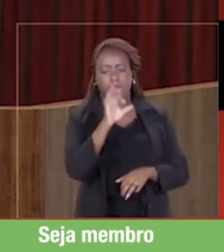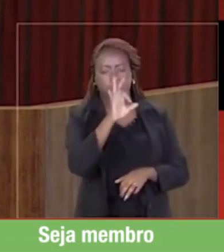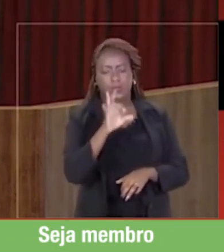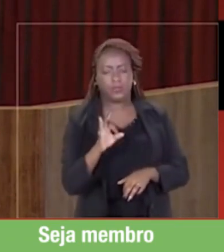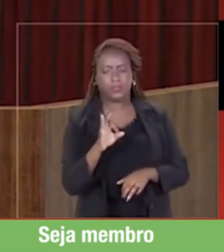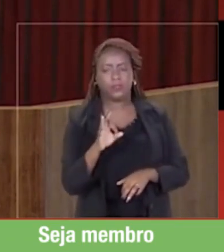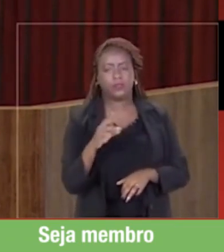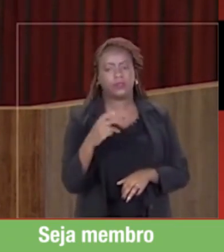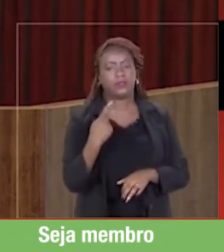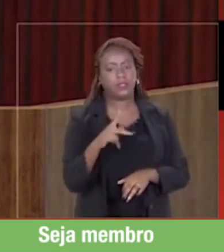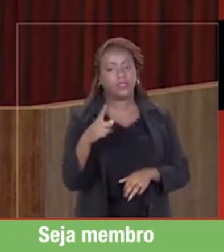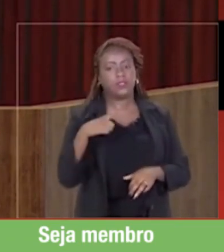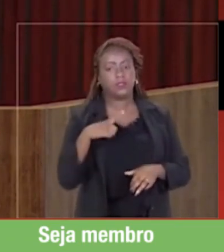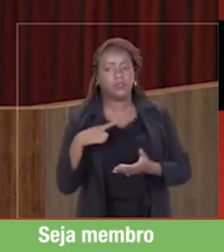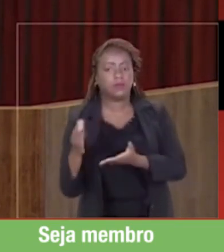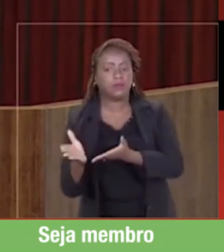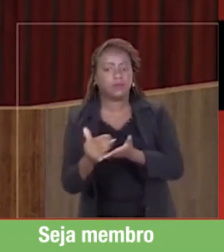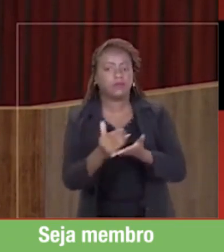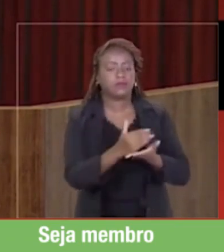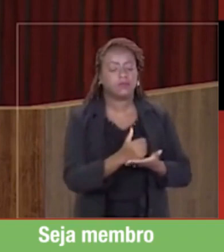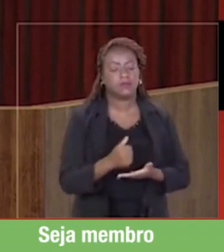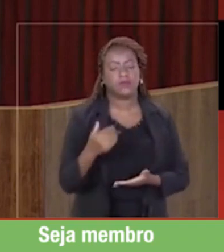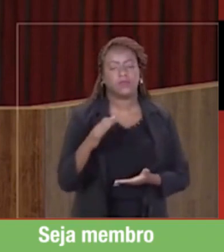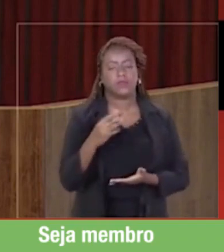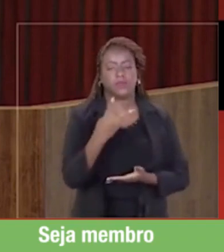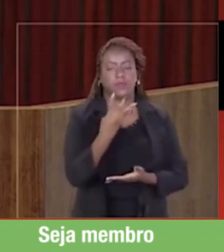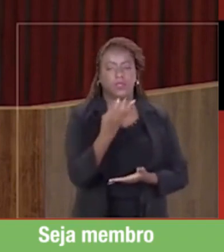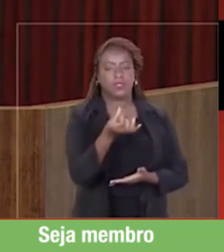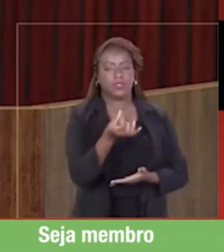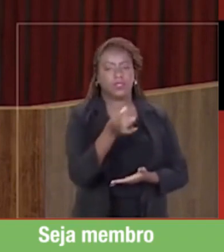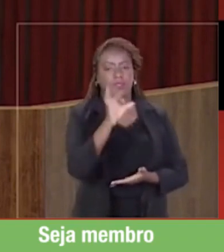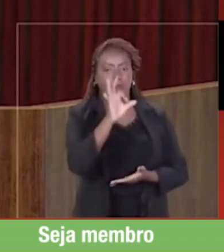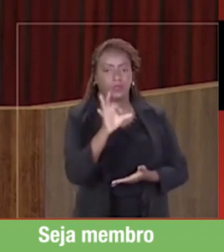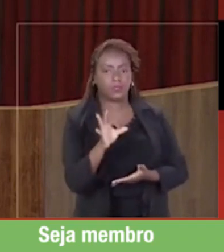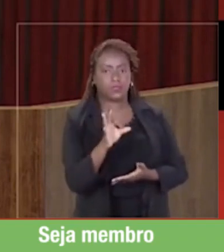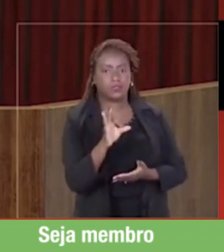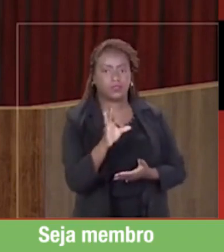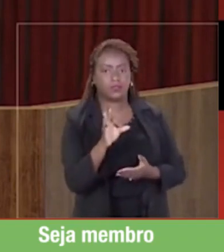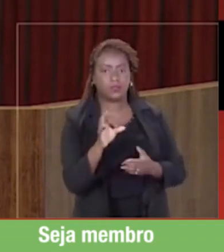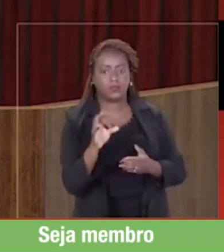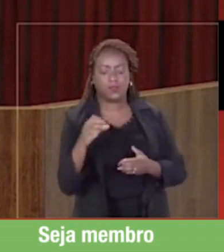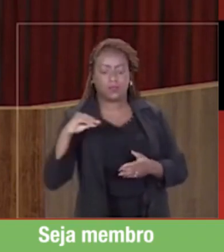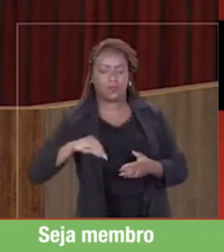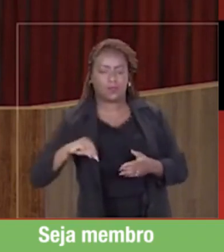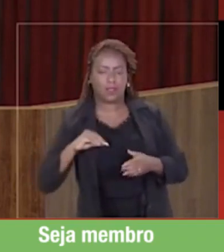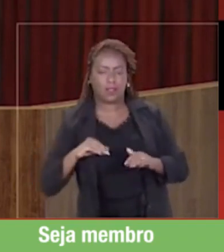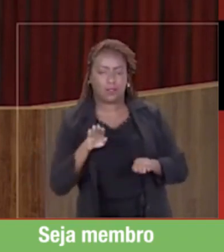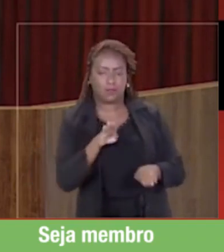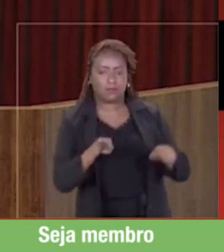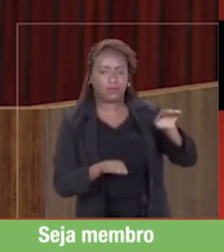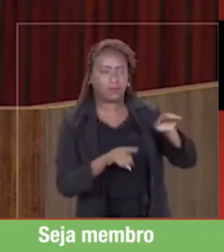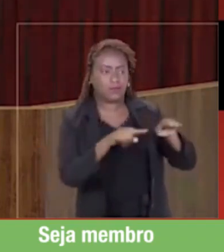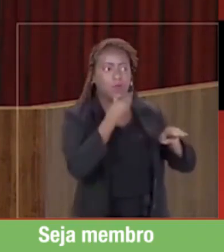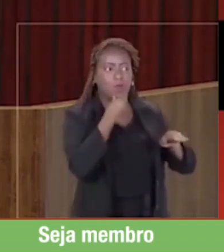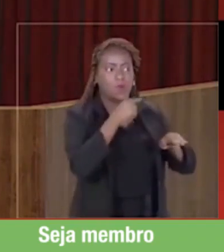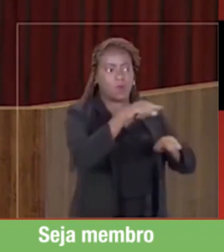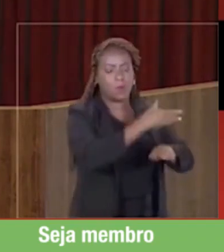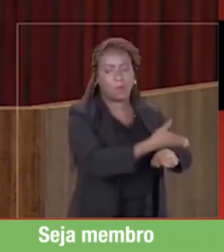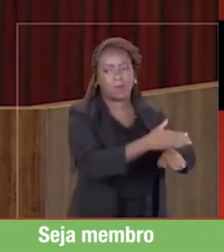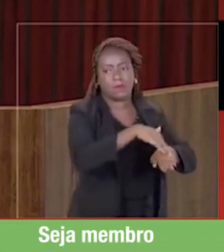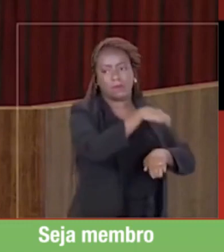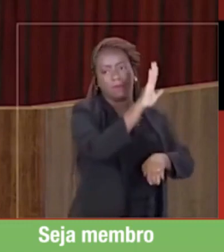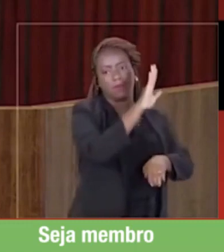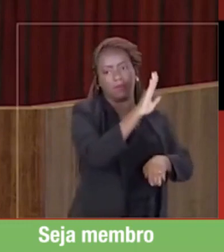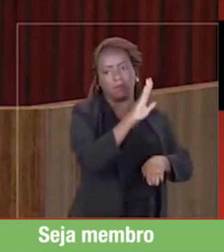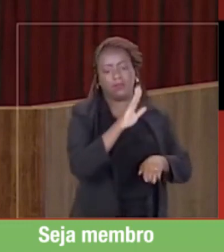brasileira, recebendo cerca de 46% do salário de um homem branco, não se deve pôr em dúvida